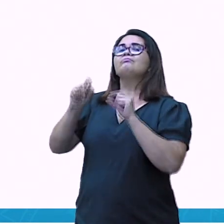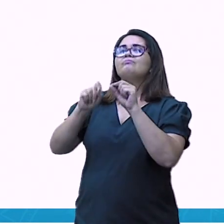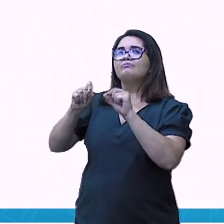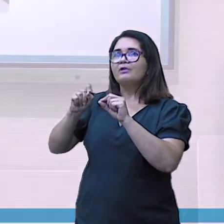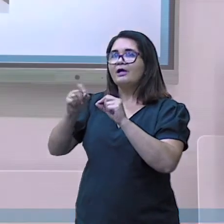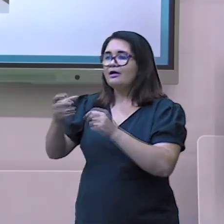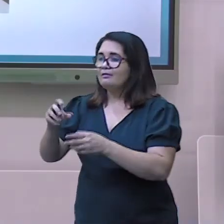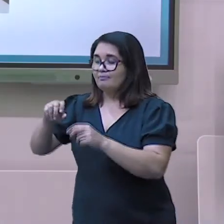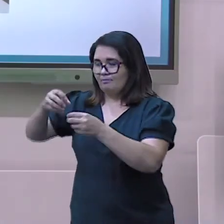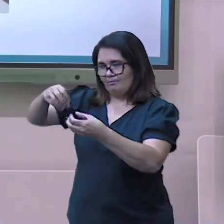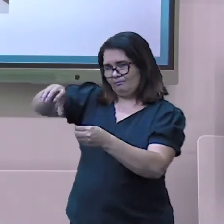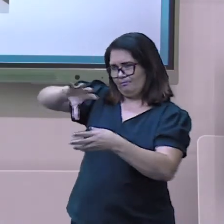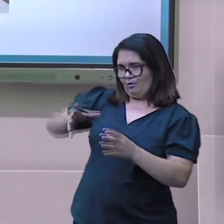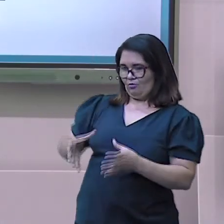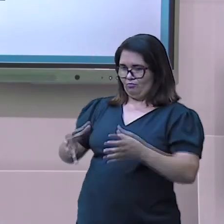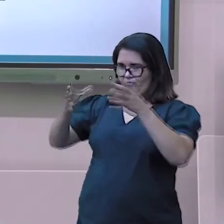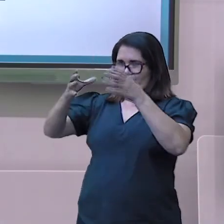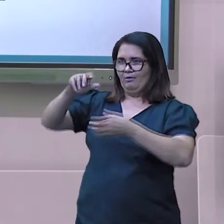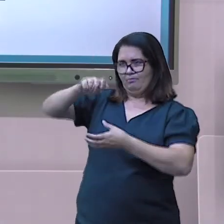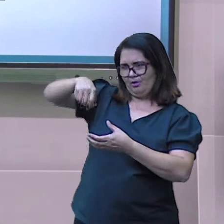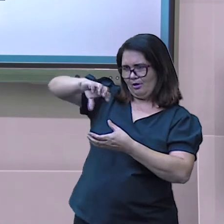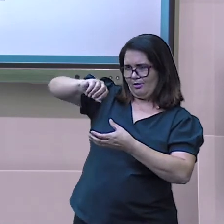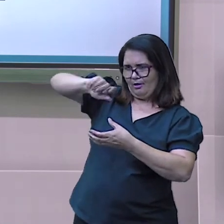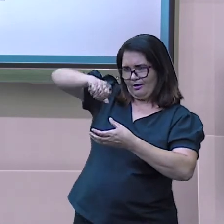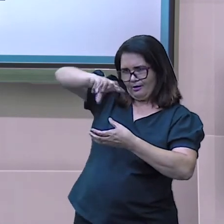que é brinquedo.